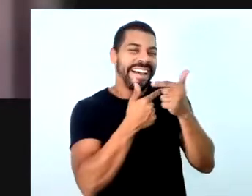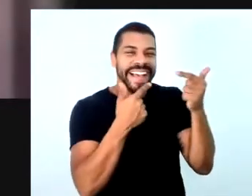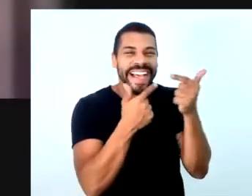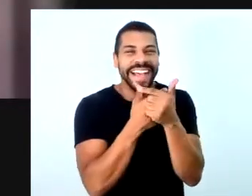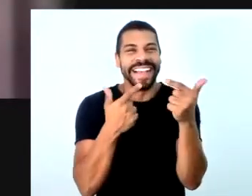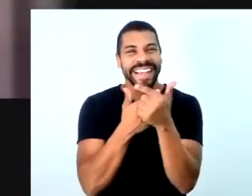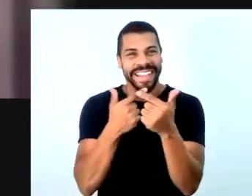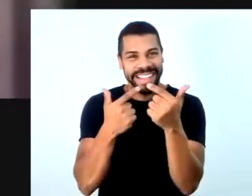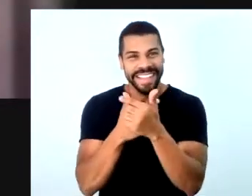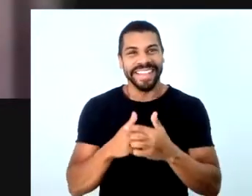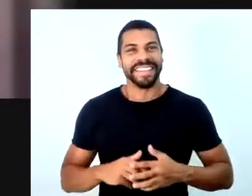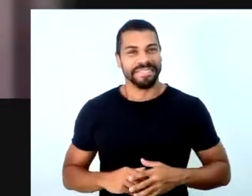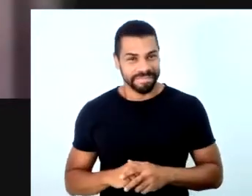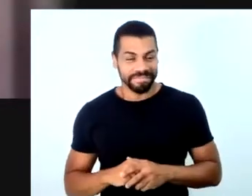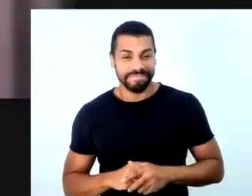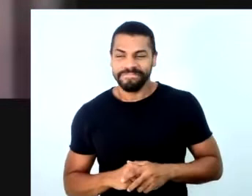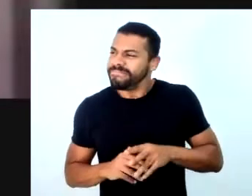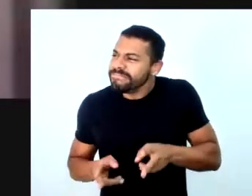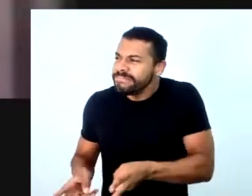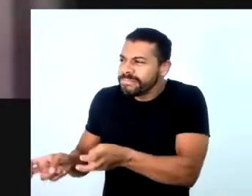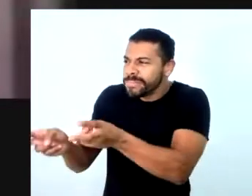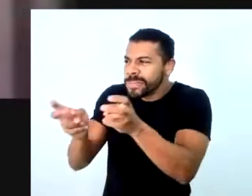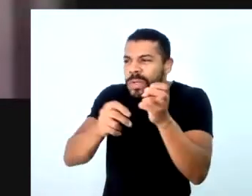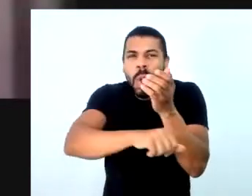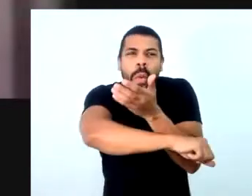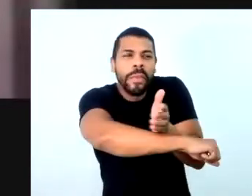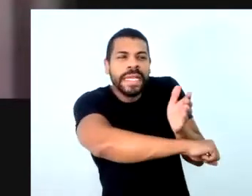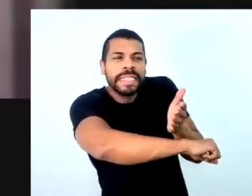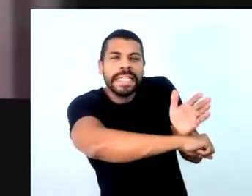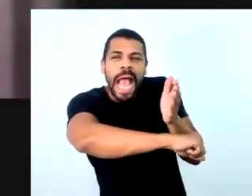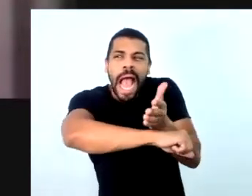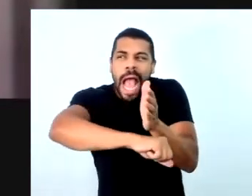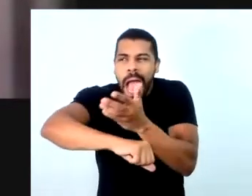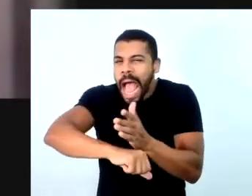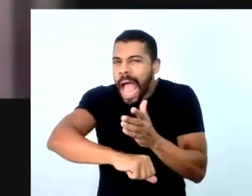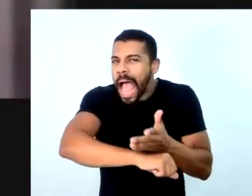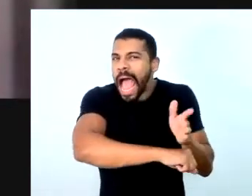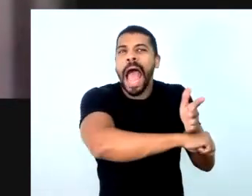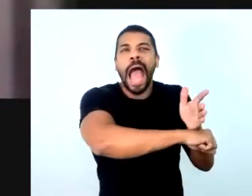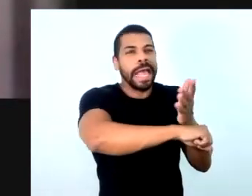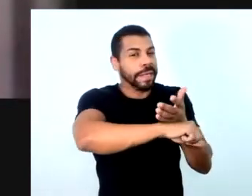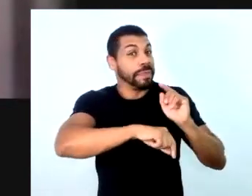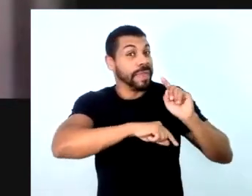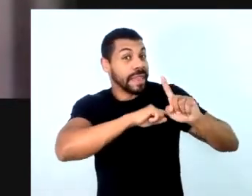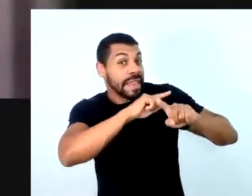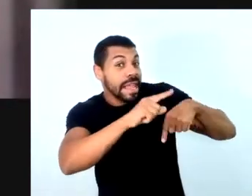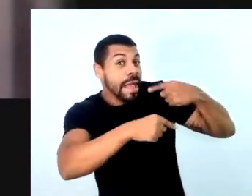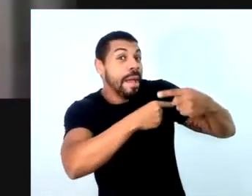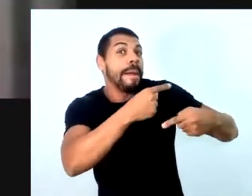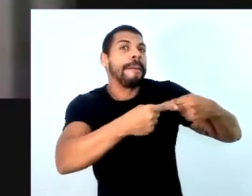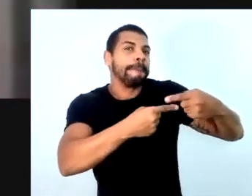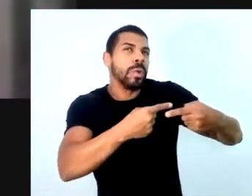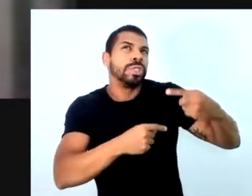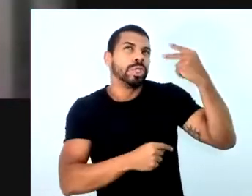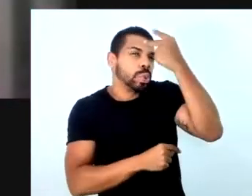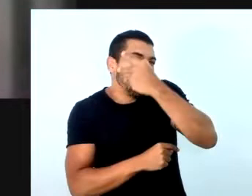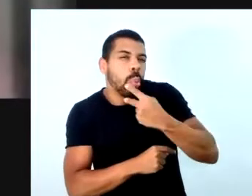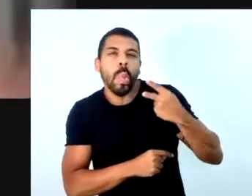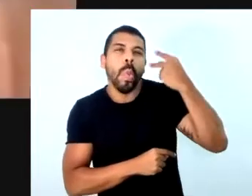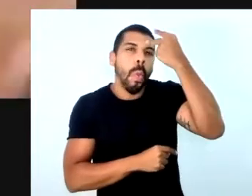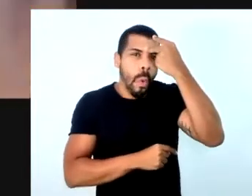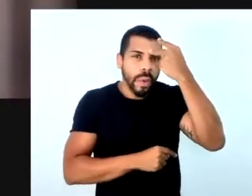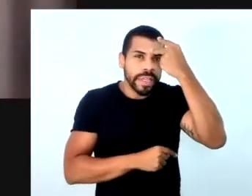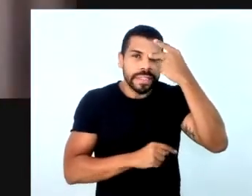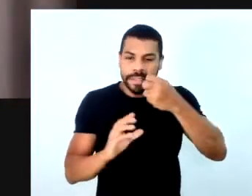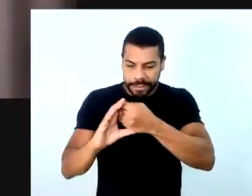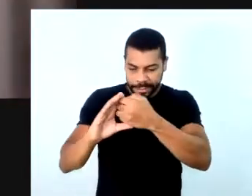muito gostoso, porque eu ouvia muito as divas, né? Eu via os ensaios, eu via tudo. Então, depois que